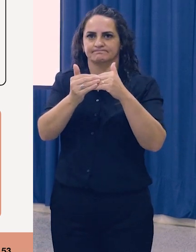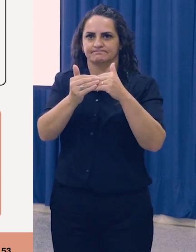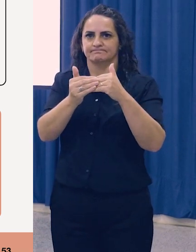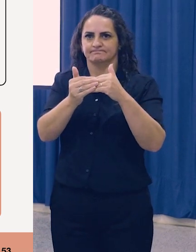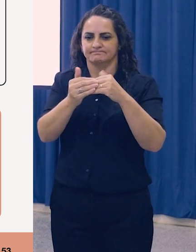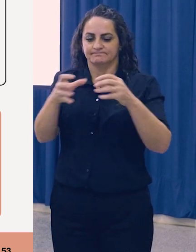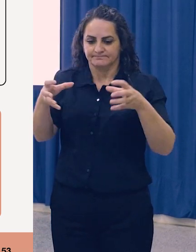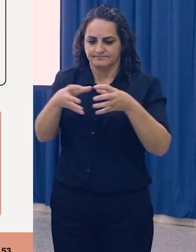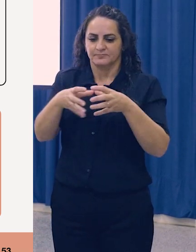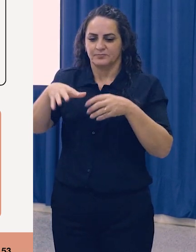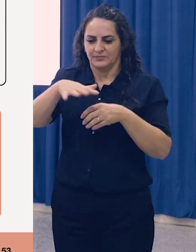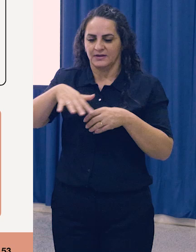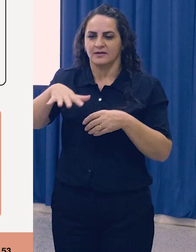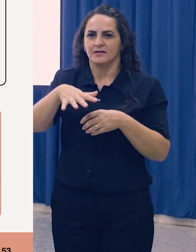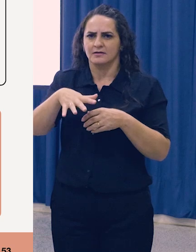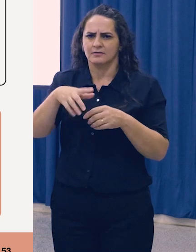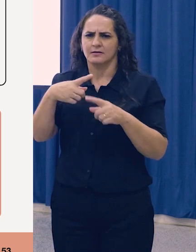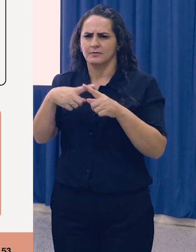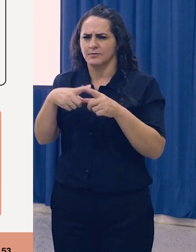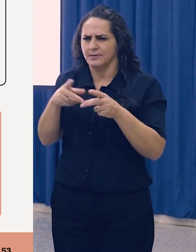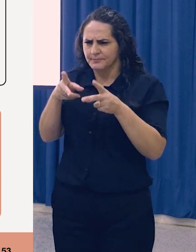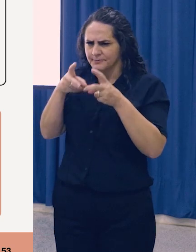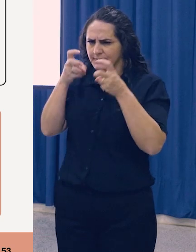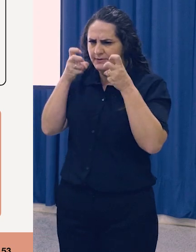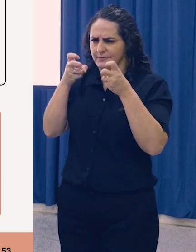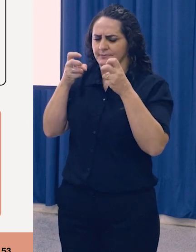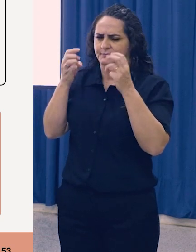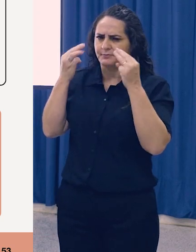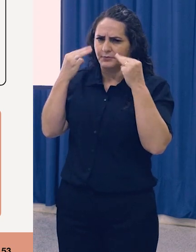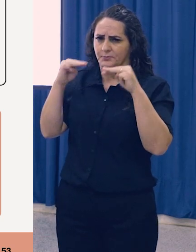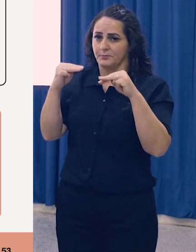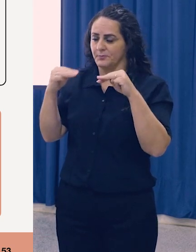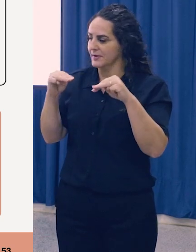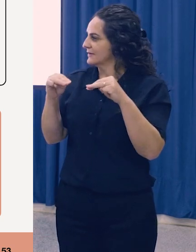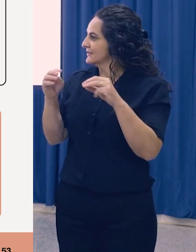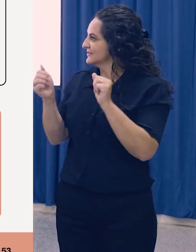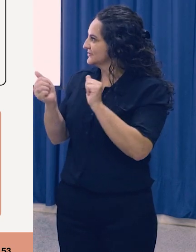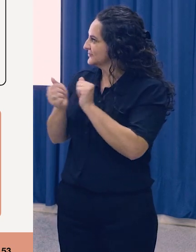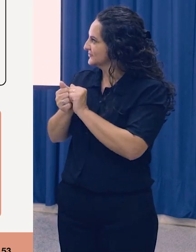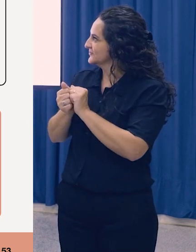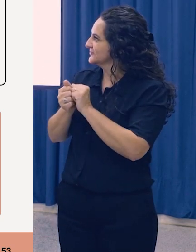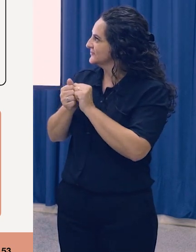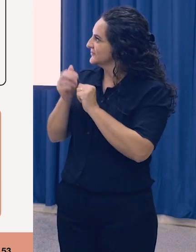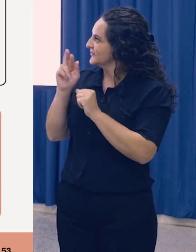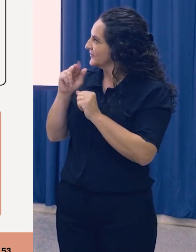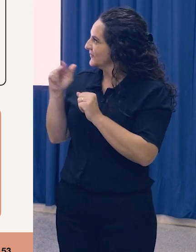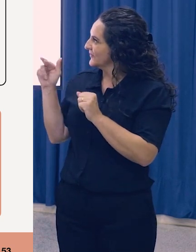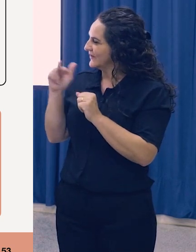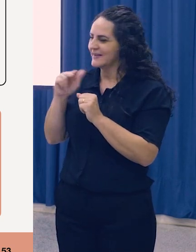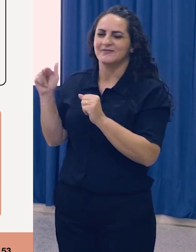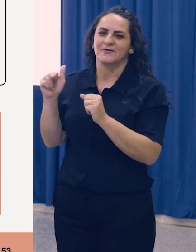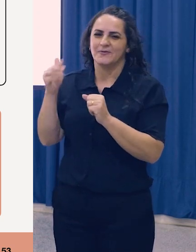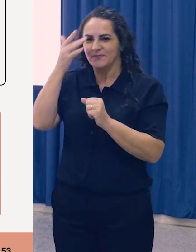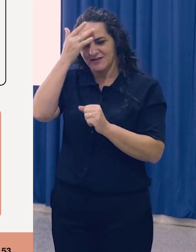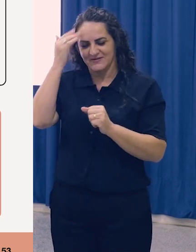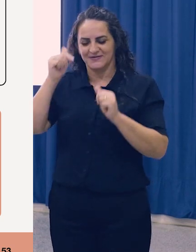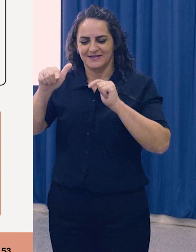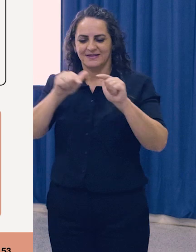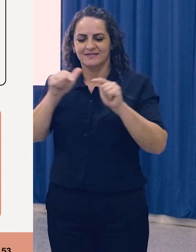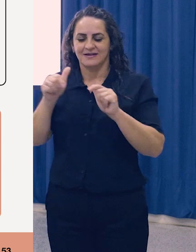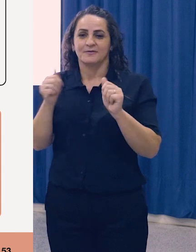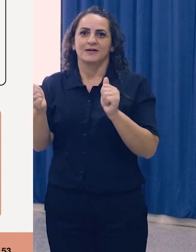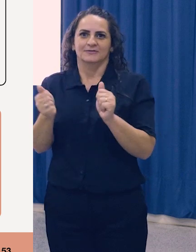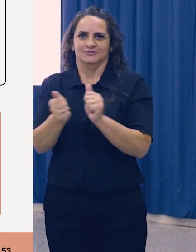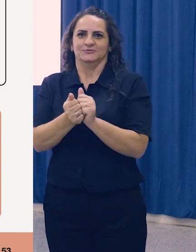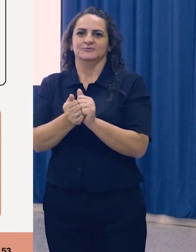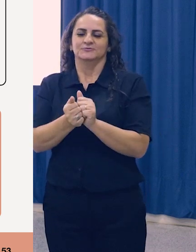dessa equipe. Vocês podem ver que o marketing está aqui, ó, ele tem a mesma quantidade de profissionais que os outros. Seria muito interessante a gente poder criar uma